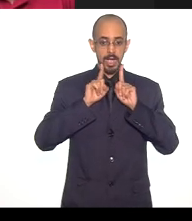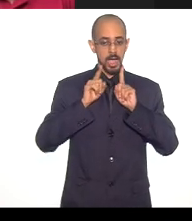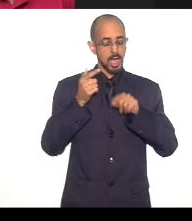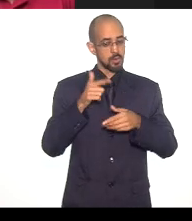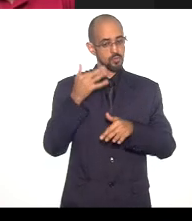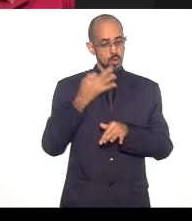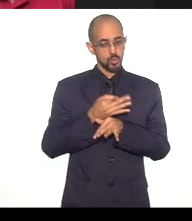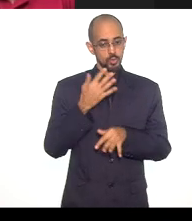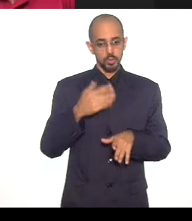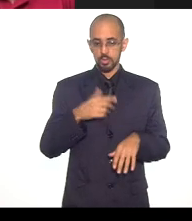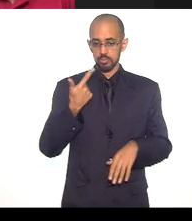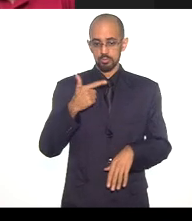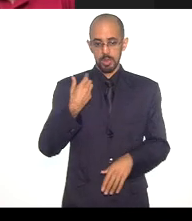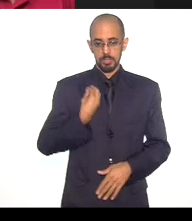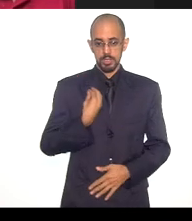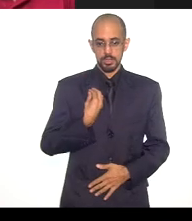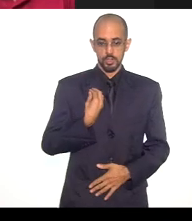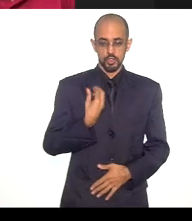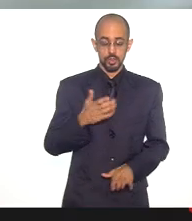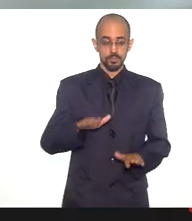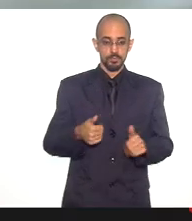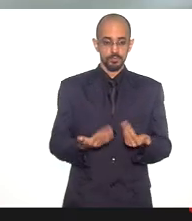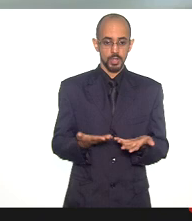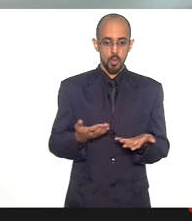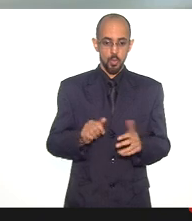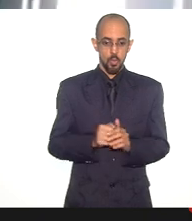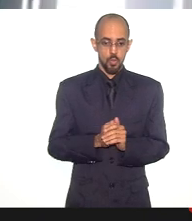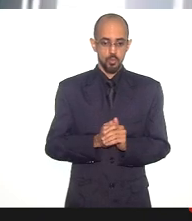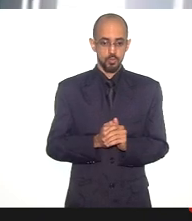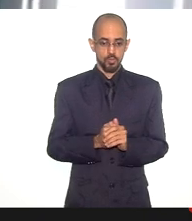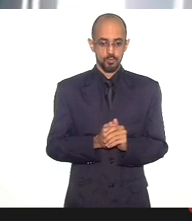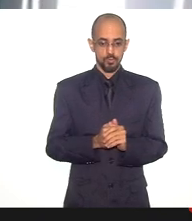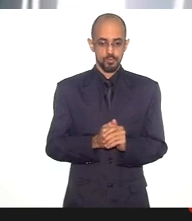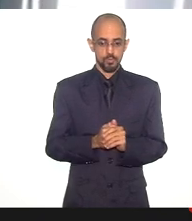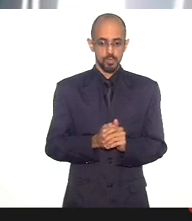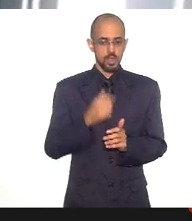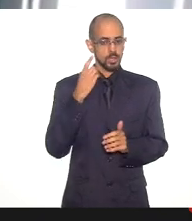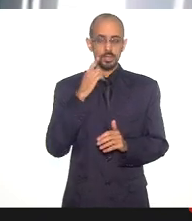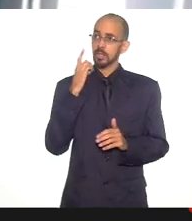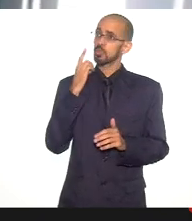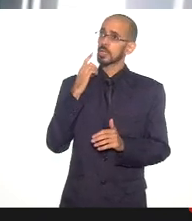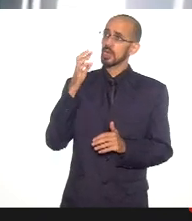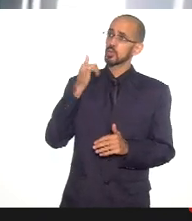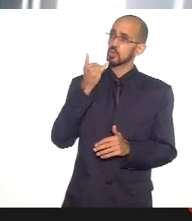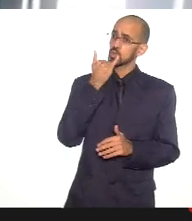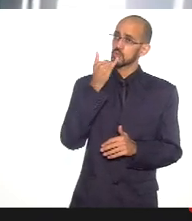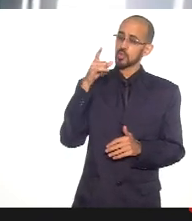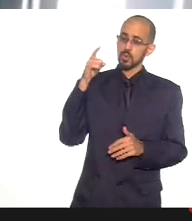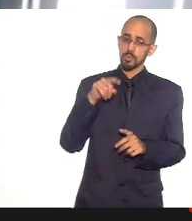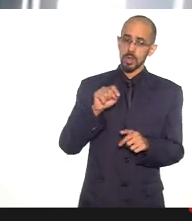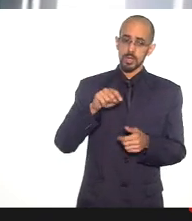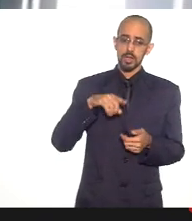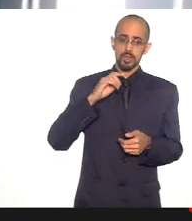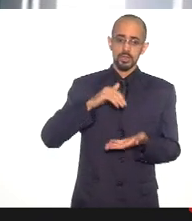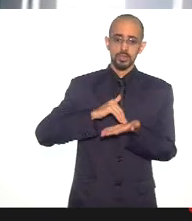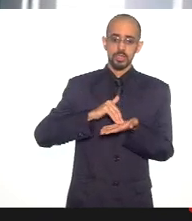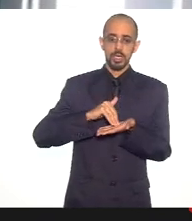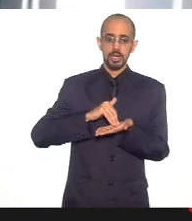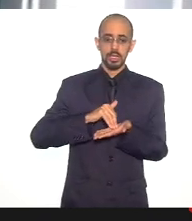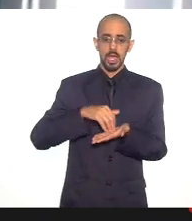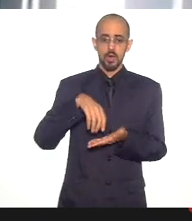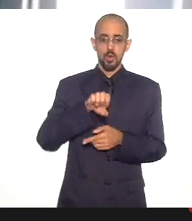está presente. Assim posto. Deputado Luiz Paulo, o secretário Igor Sardinha está presente,